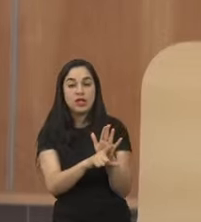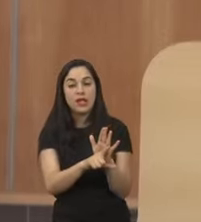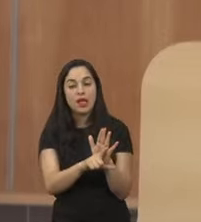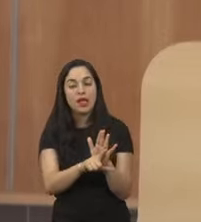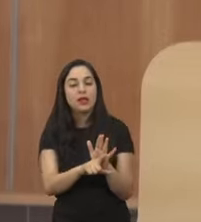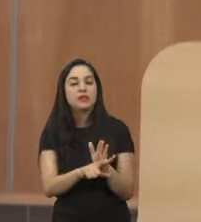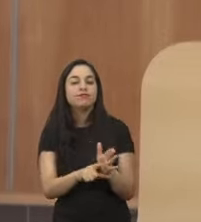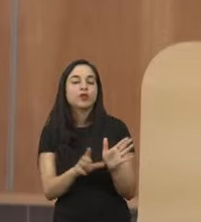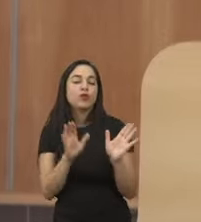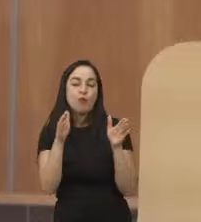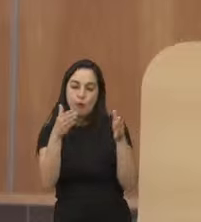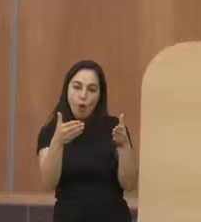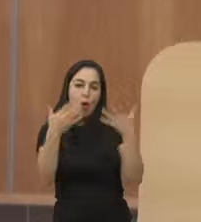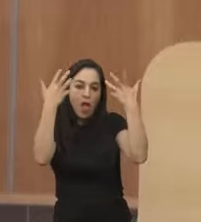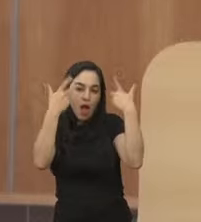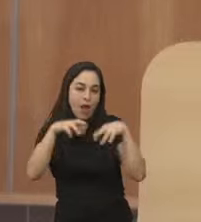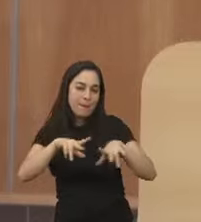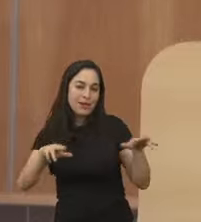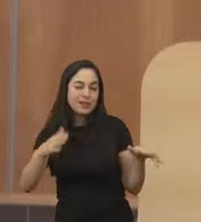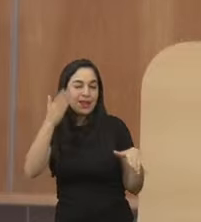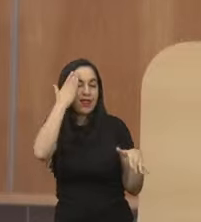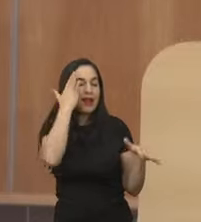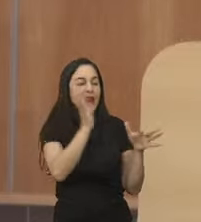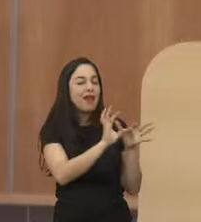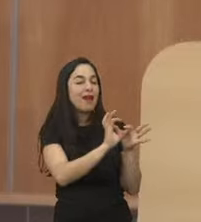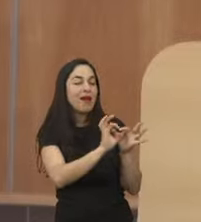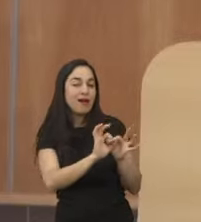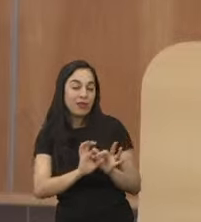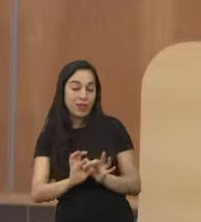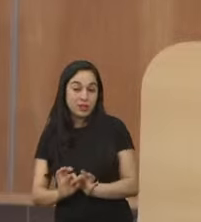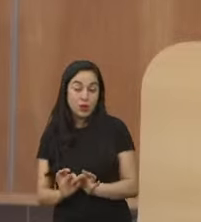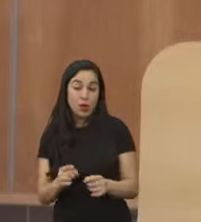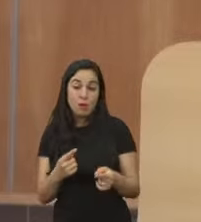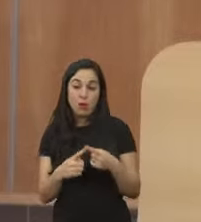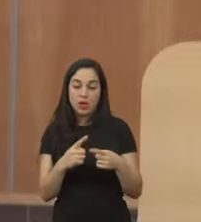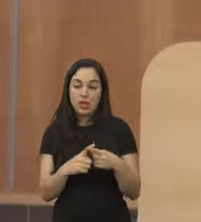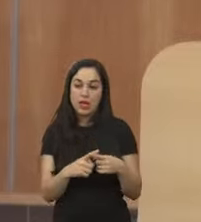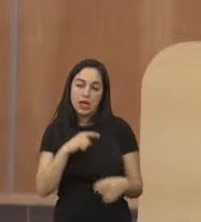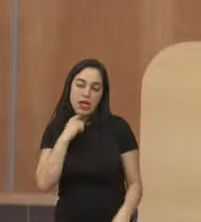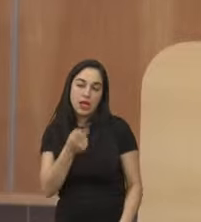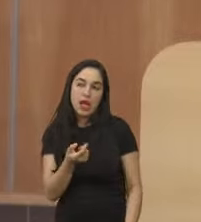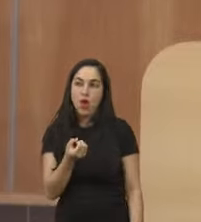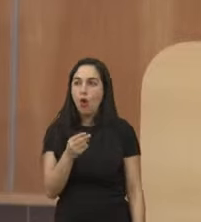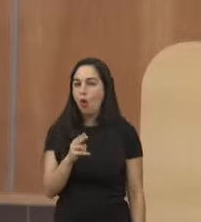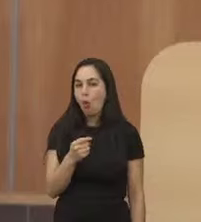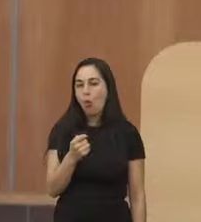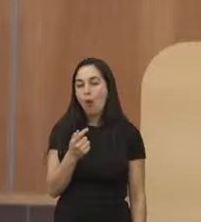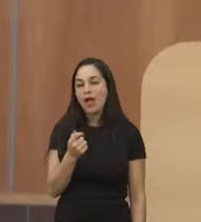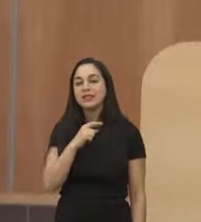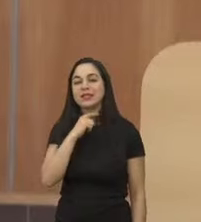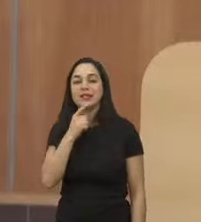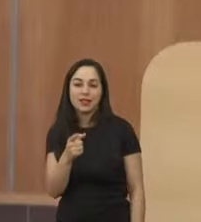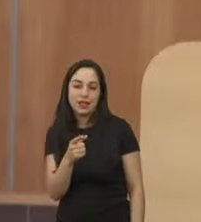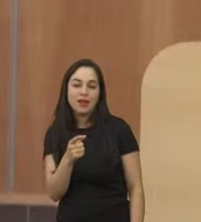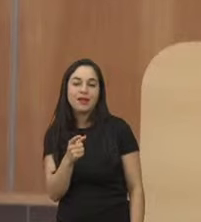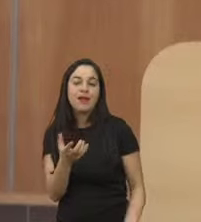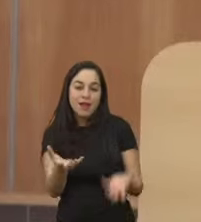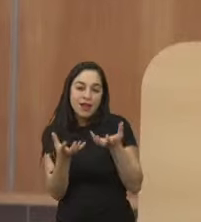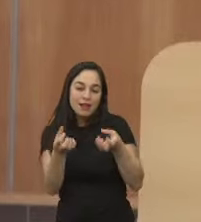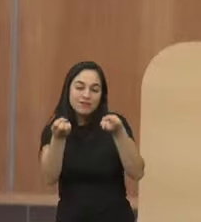texto dentro do contexto, porque ninguém, ou quase ninguém, tem a disposição de sentar e explicar para a população o que está